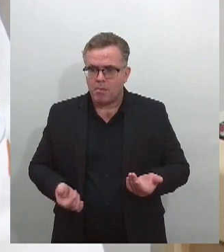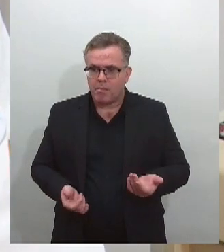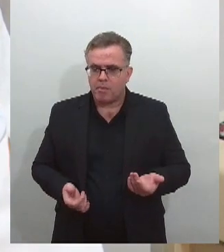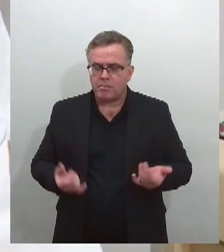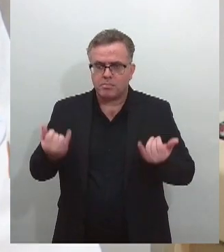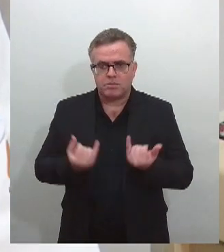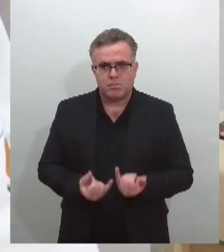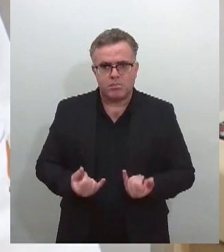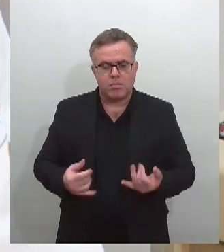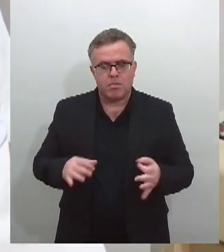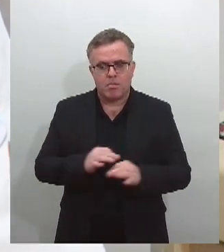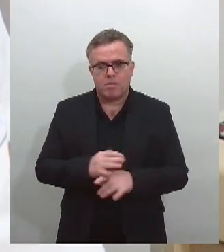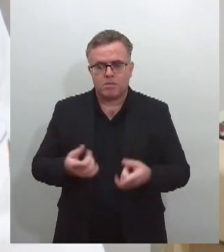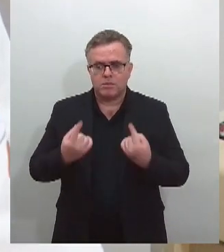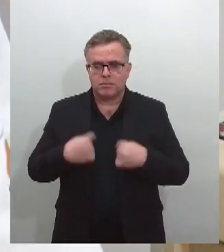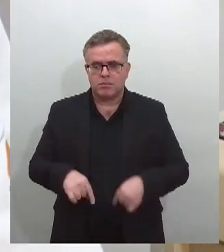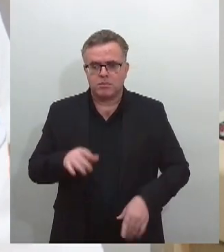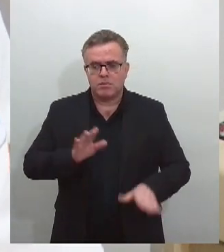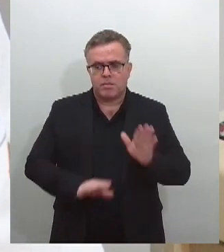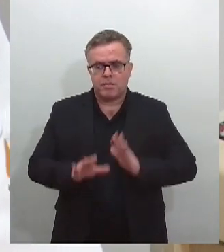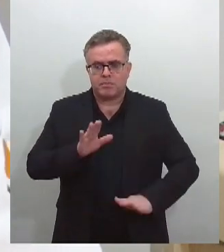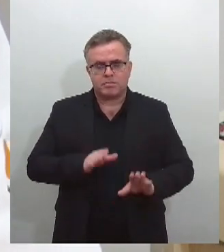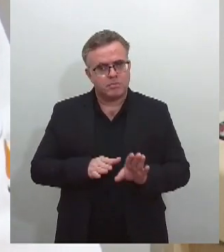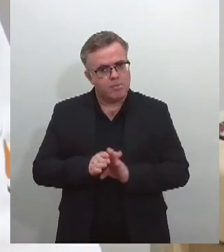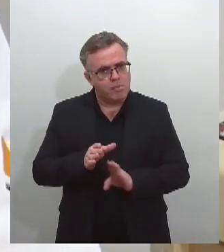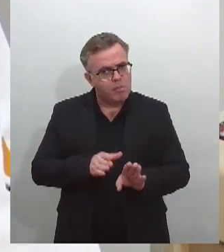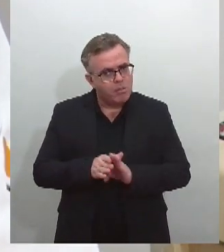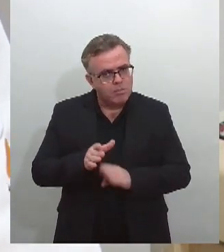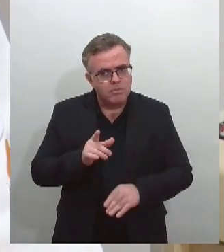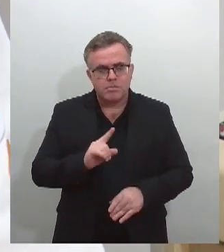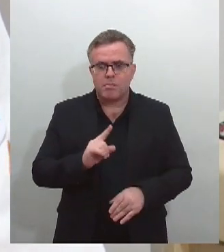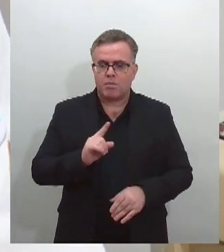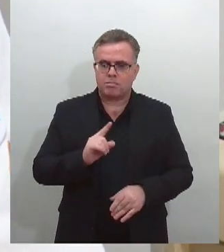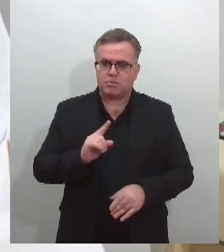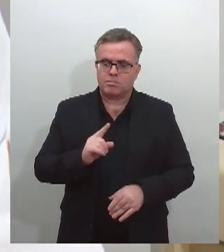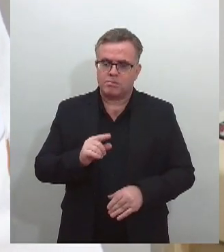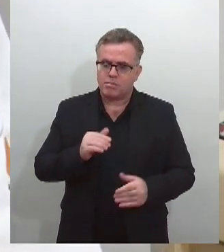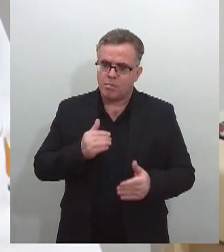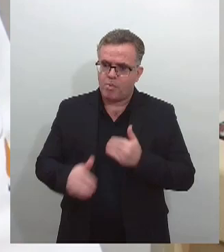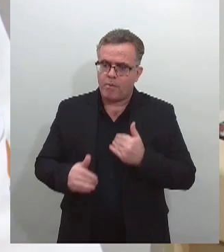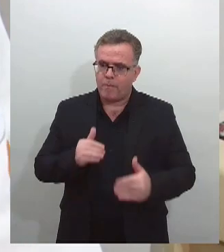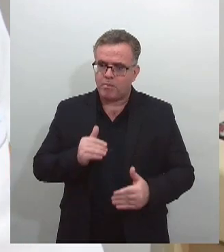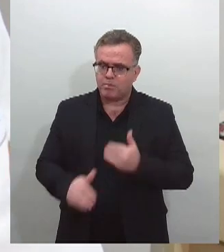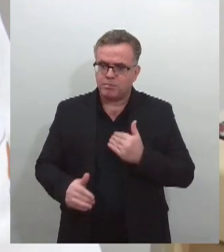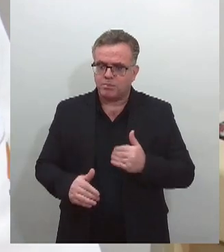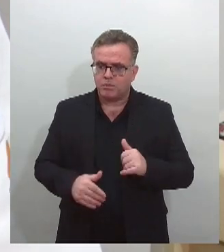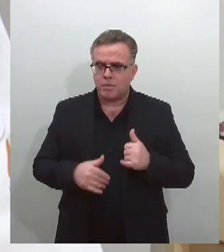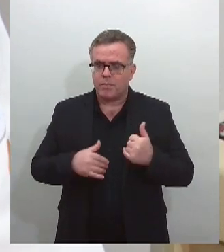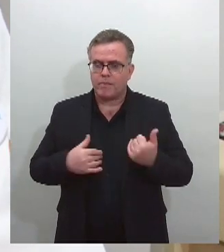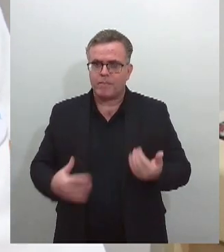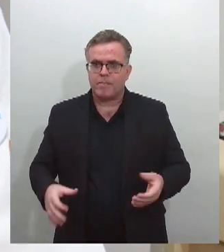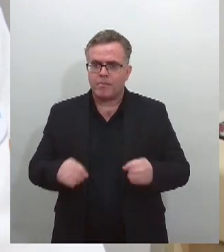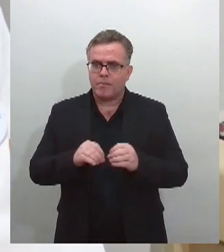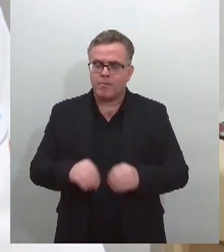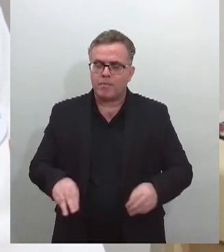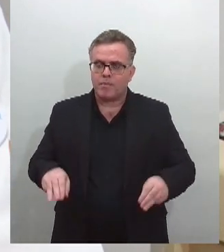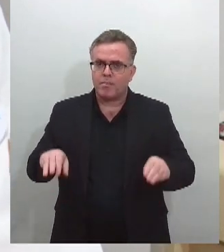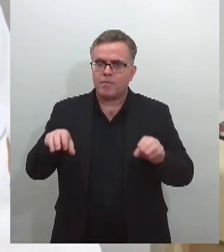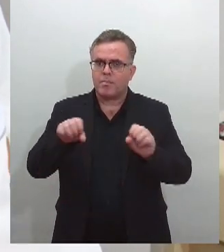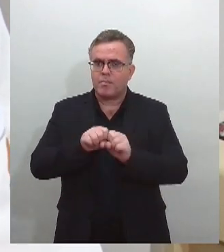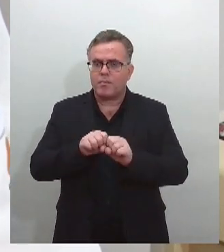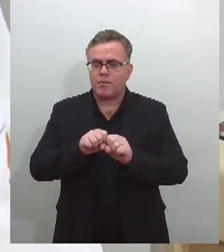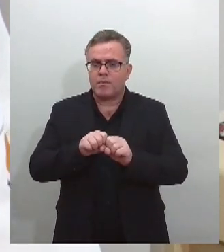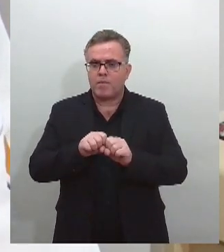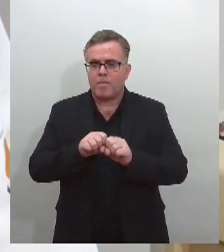corporal, essa sugestão, essa recomendação, ela não é mais feita, né? A Organização Mundial, ela chegou